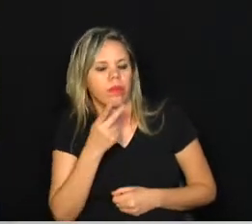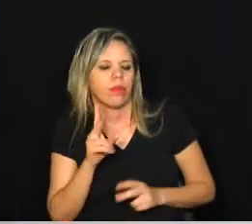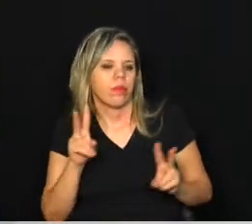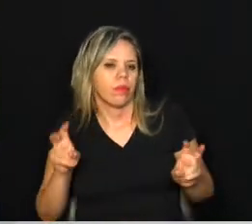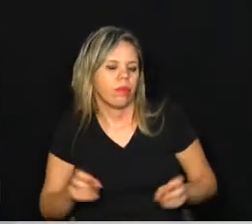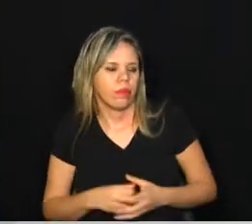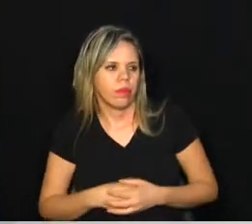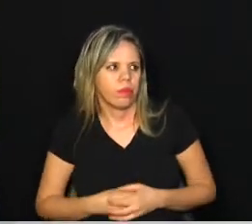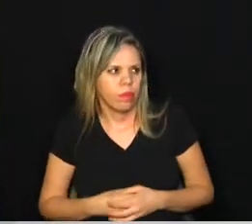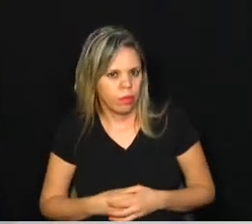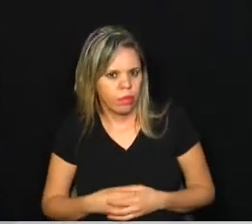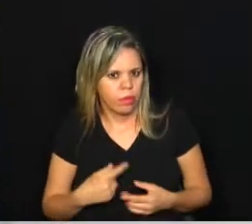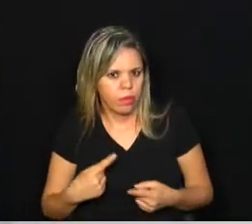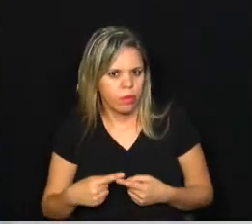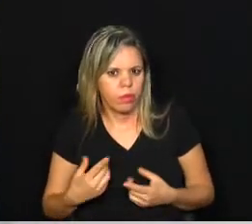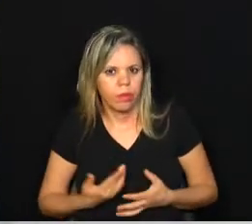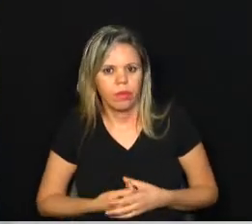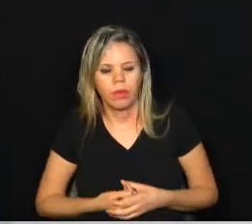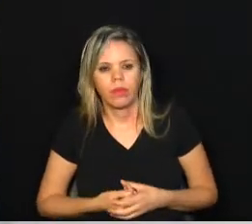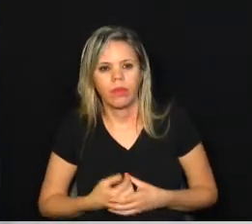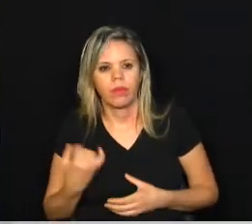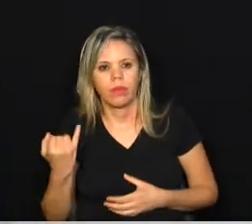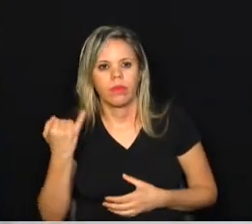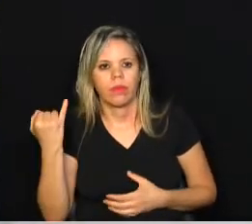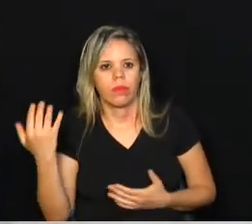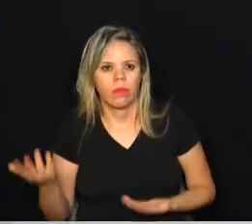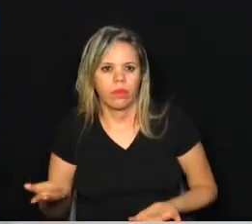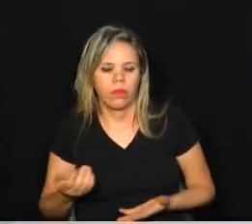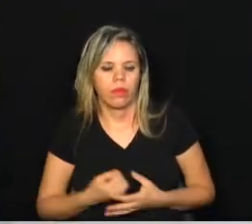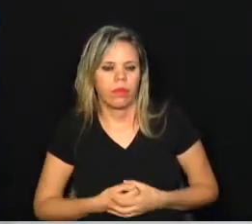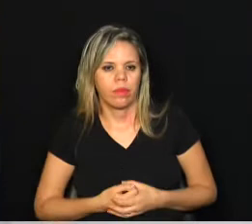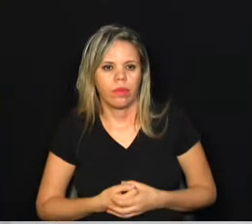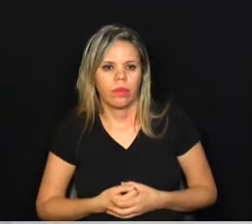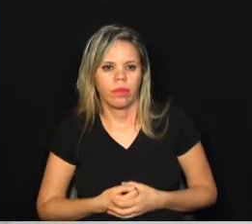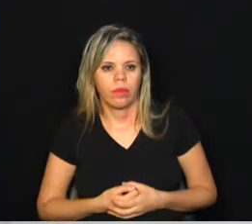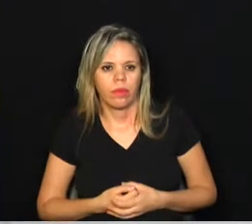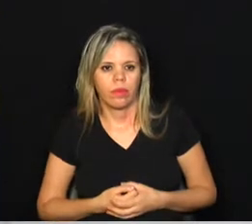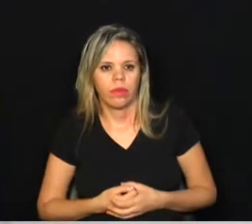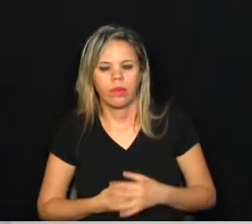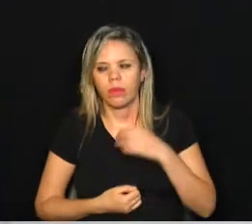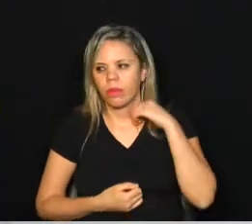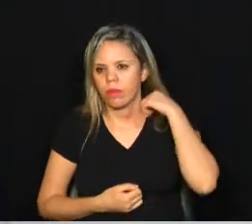isso, porque da importância, enfim,